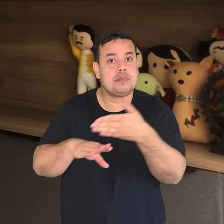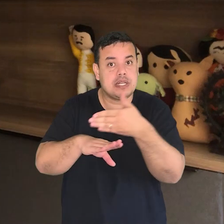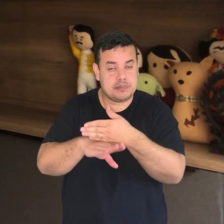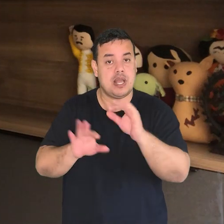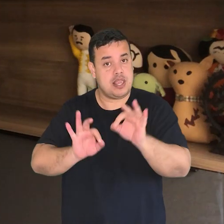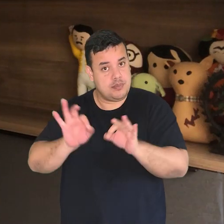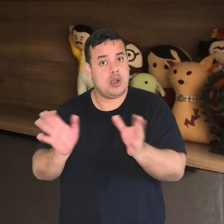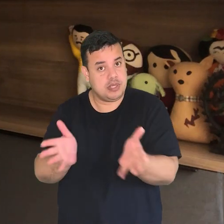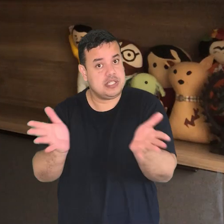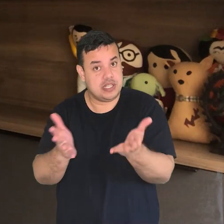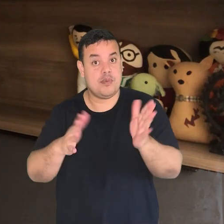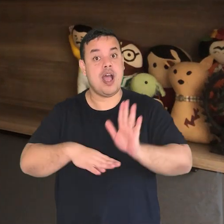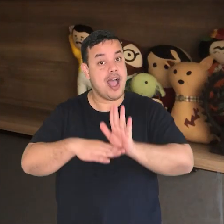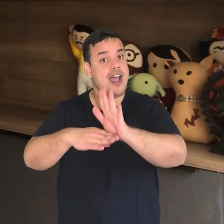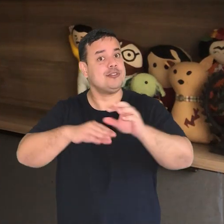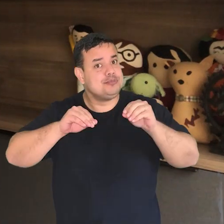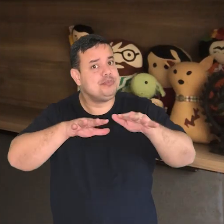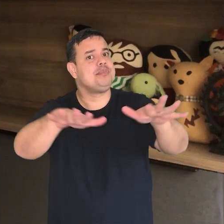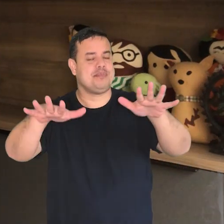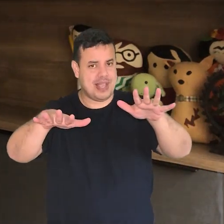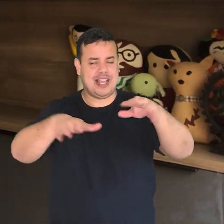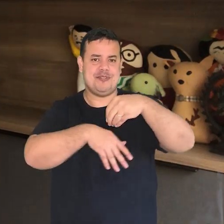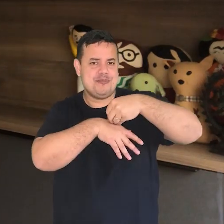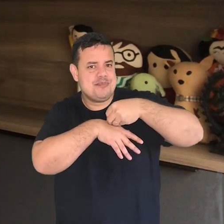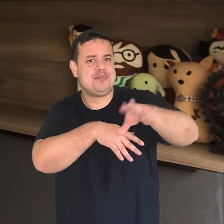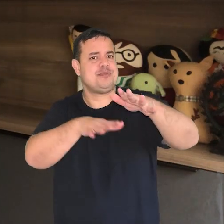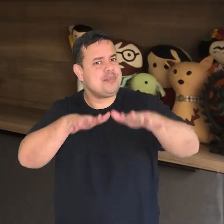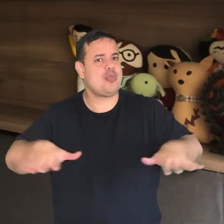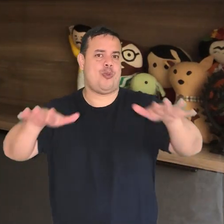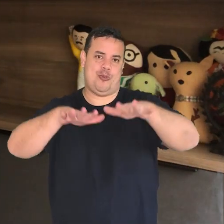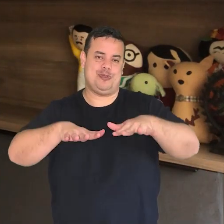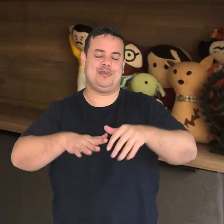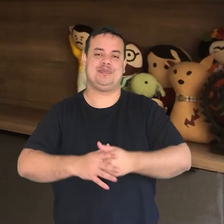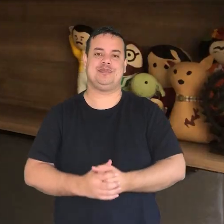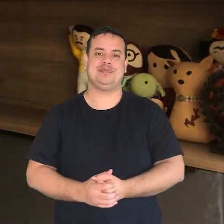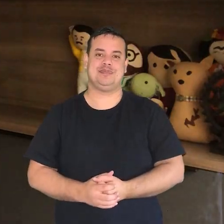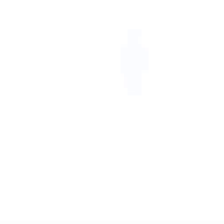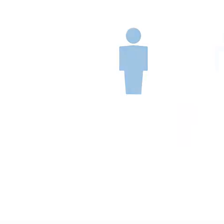participar desse programa de incentivo, ajude a espalhar a novidade. Compartilhe esse vídeo com geral!